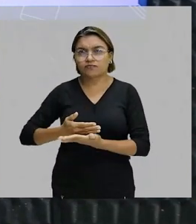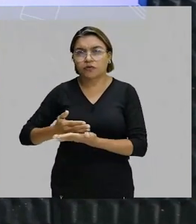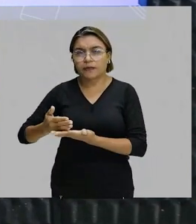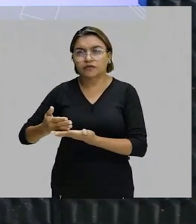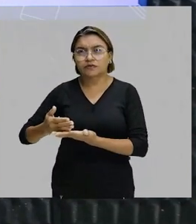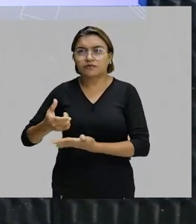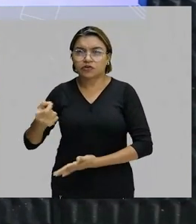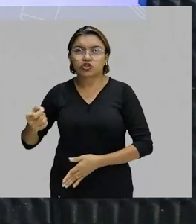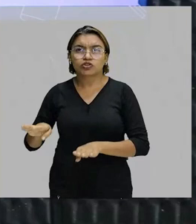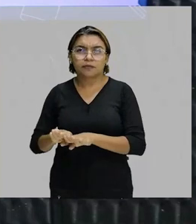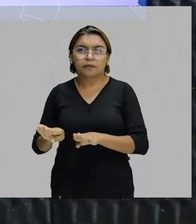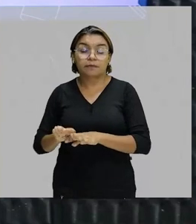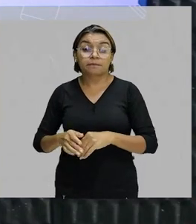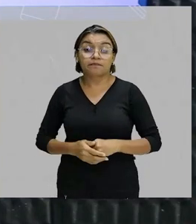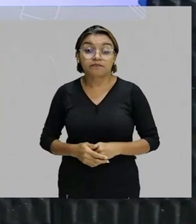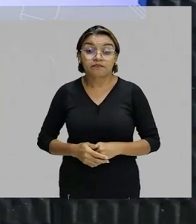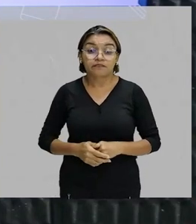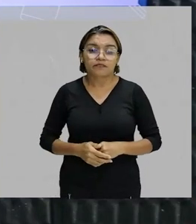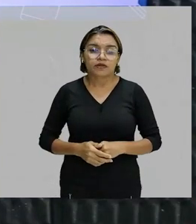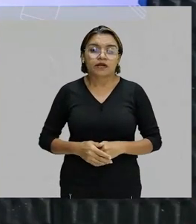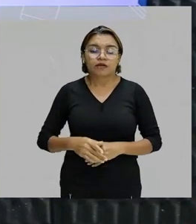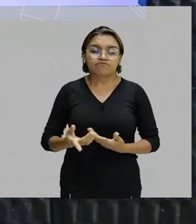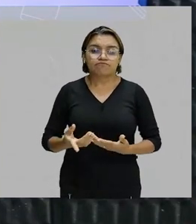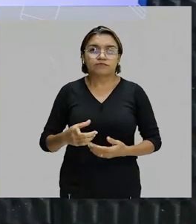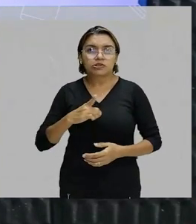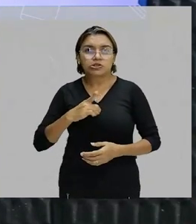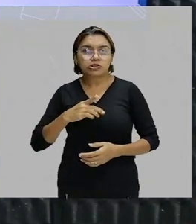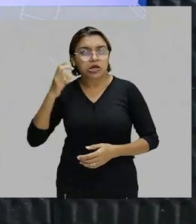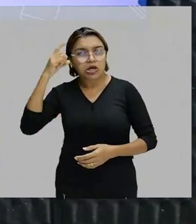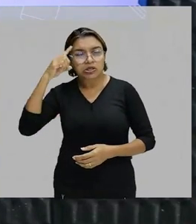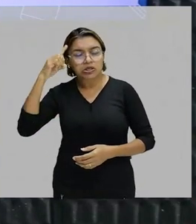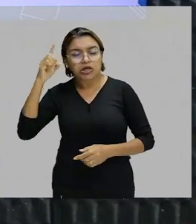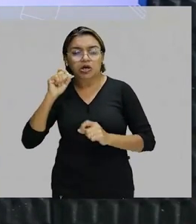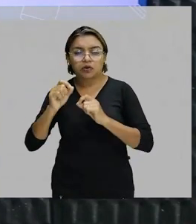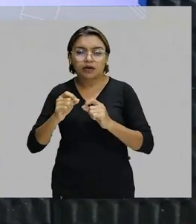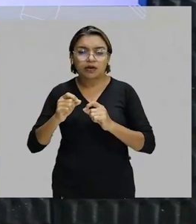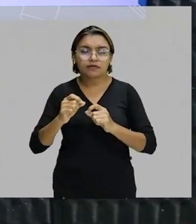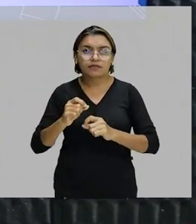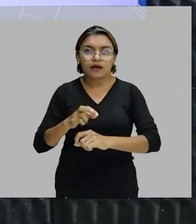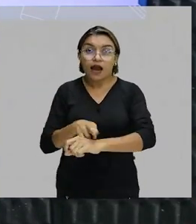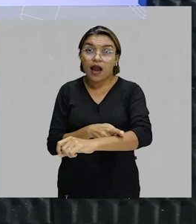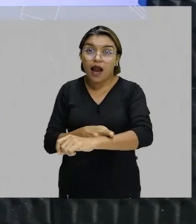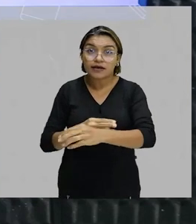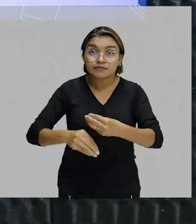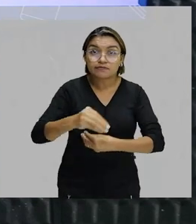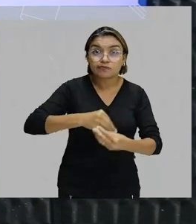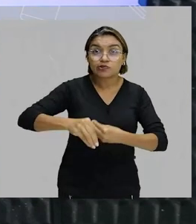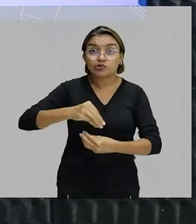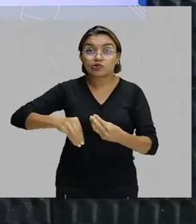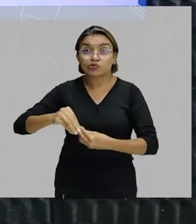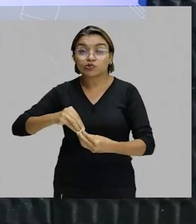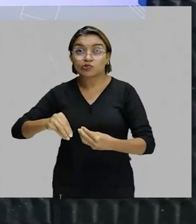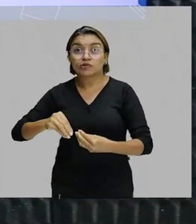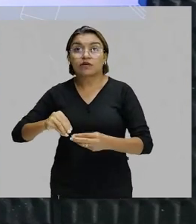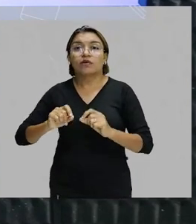XX tinham essa convicção de que a miscigenação racial e etc levariam à degeneração